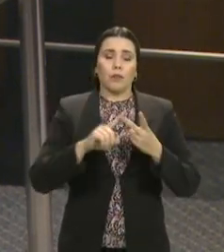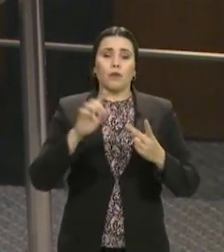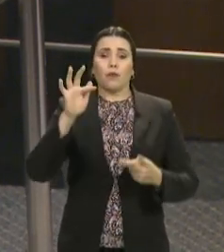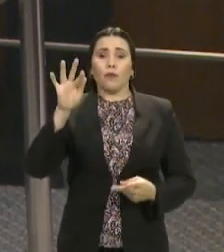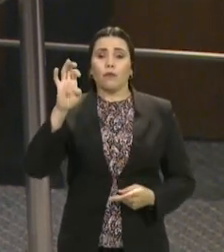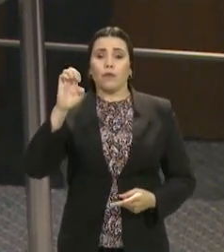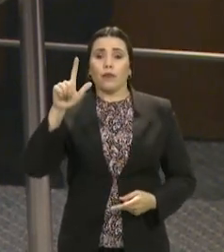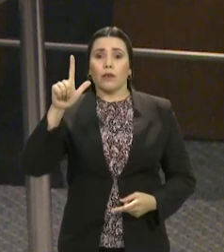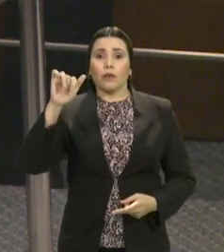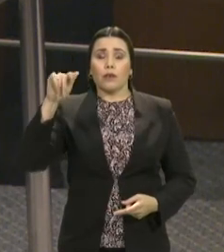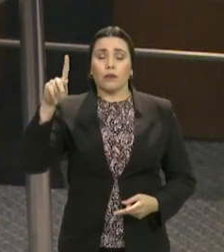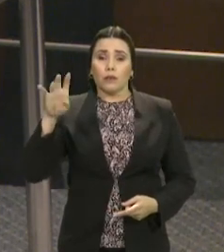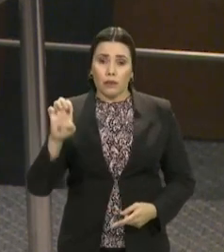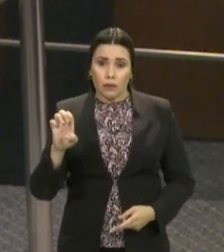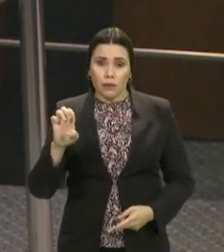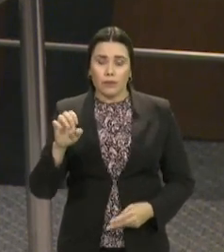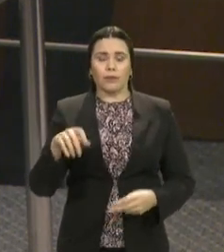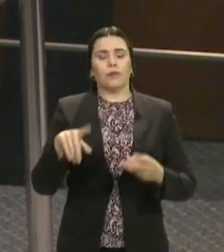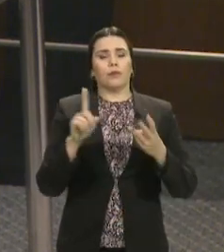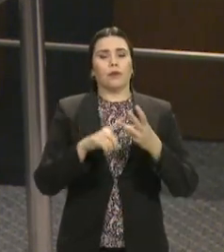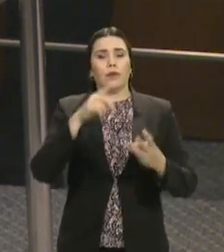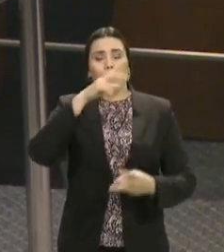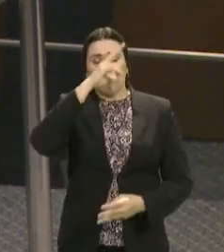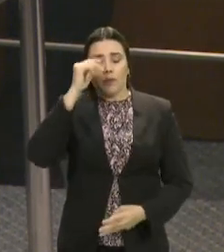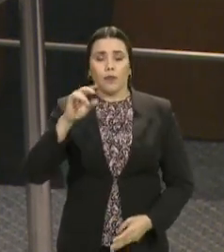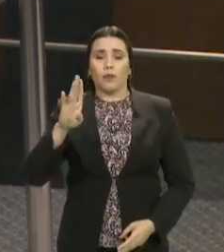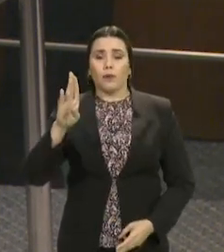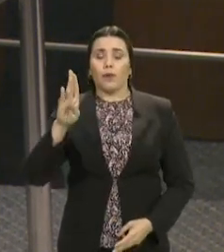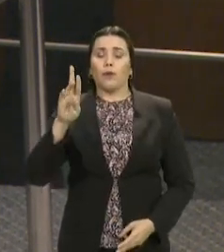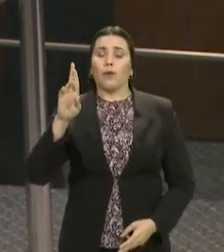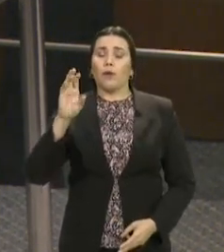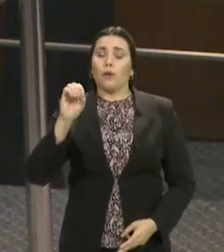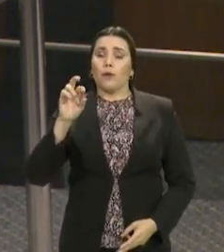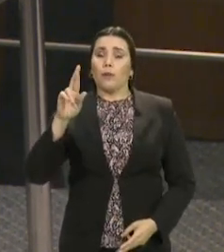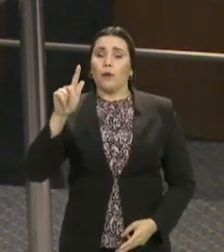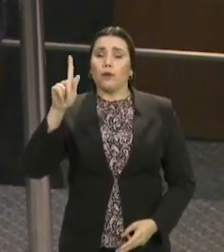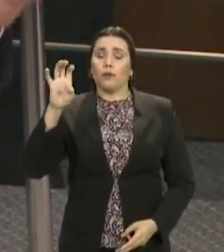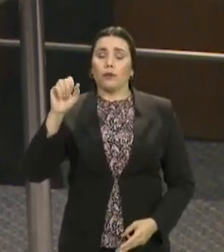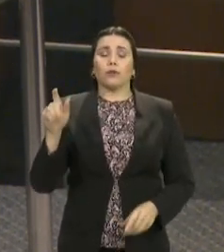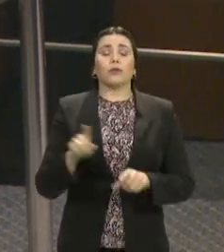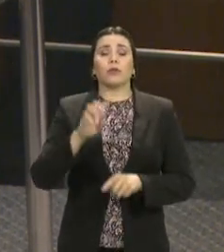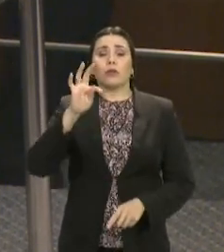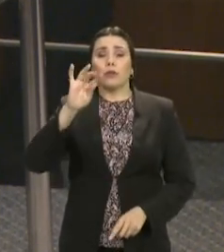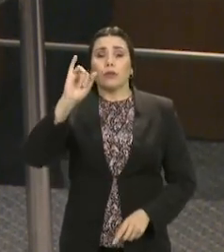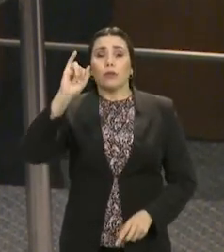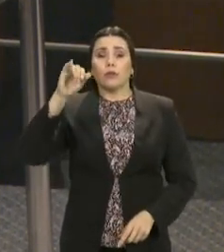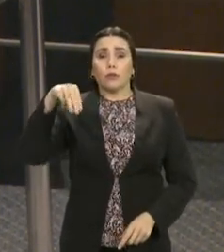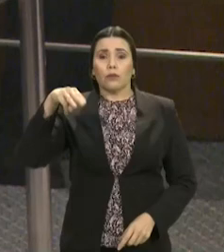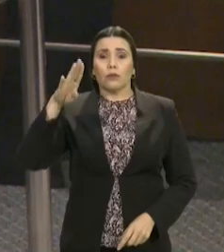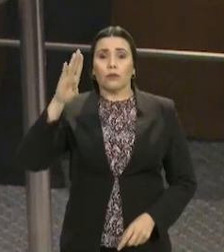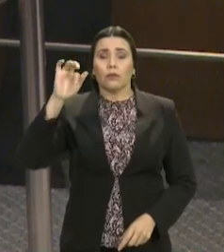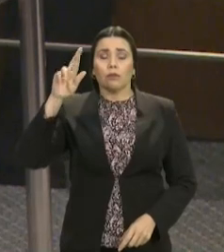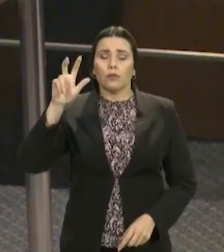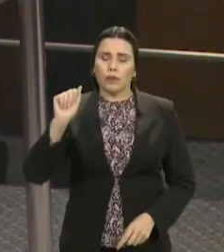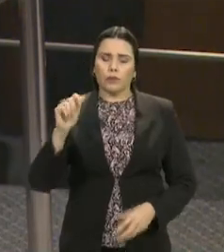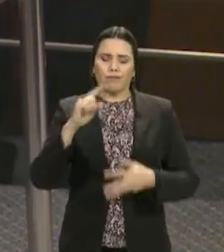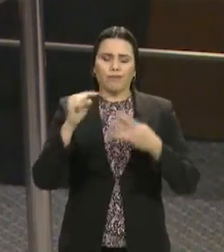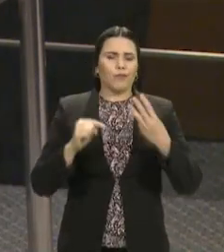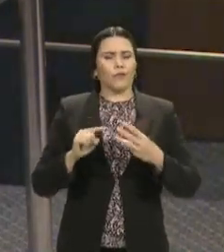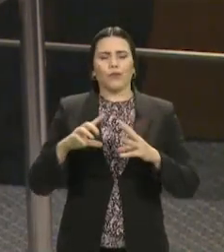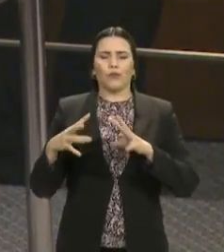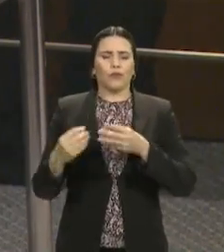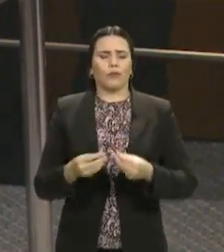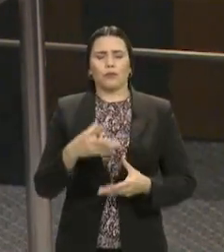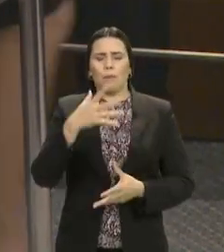Pneus, do prefeito Borba de Tibiras, enfim. Em nome desses três prefeitos, eu cumprimento todos